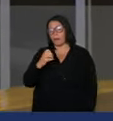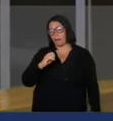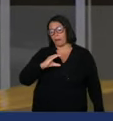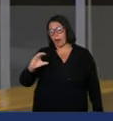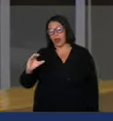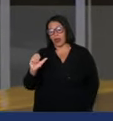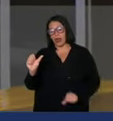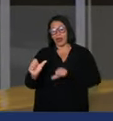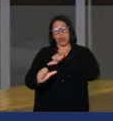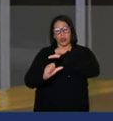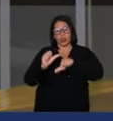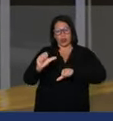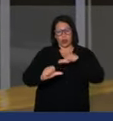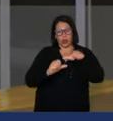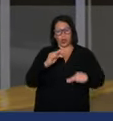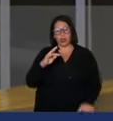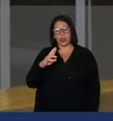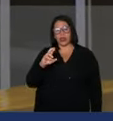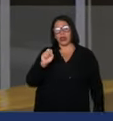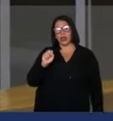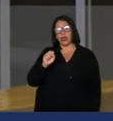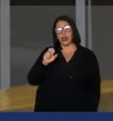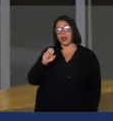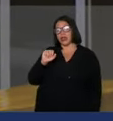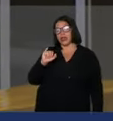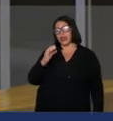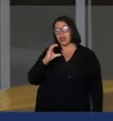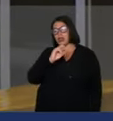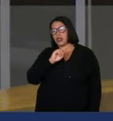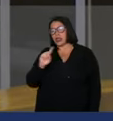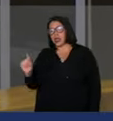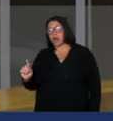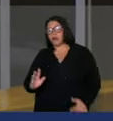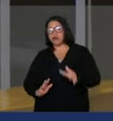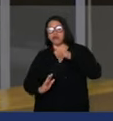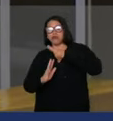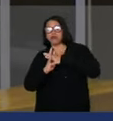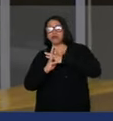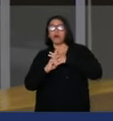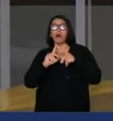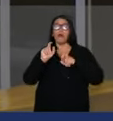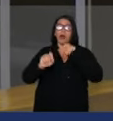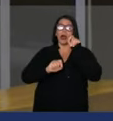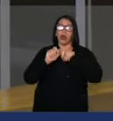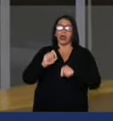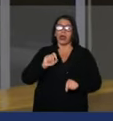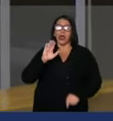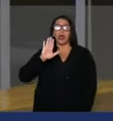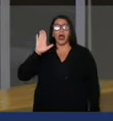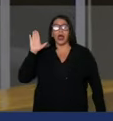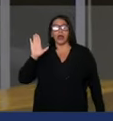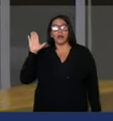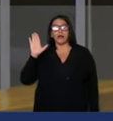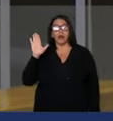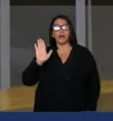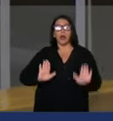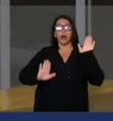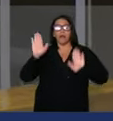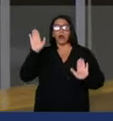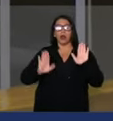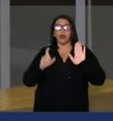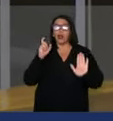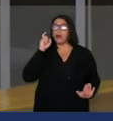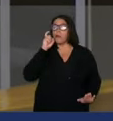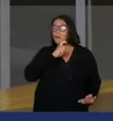transição, para furar esse teto de gastos, para fazer com que essas promessas de campanha mentirosas, que